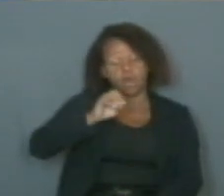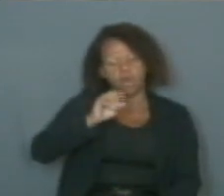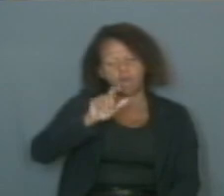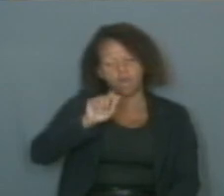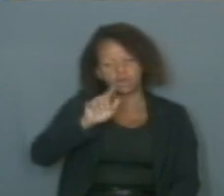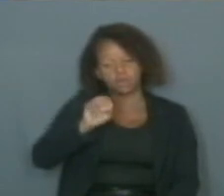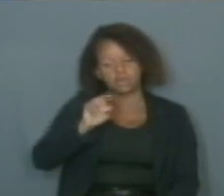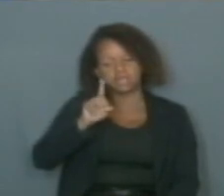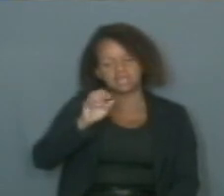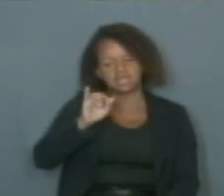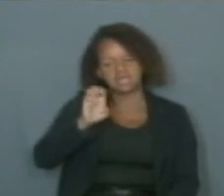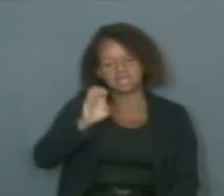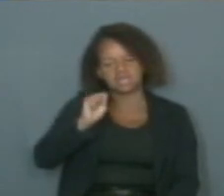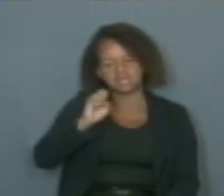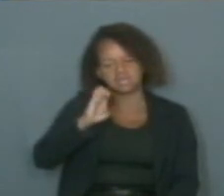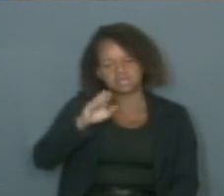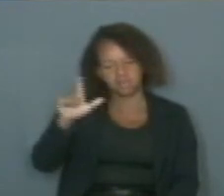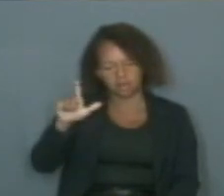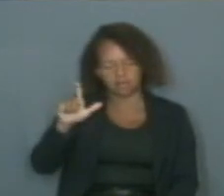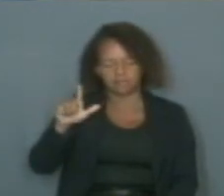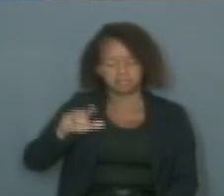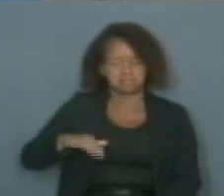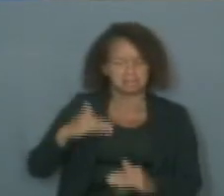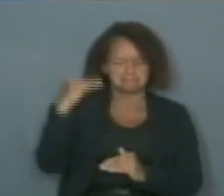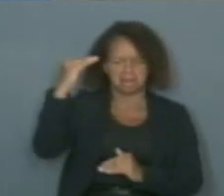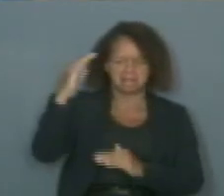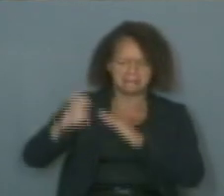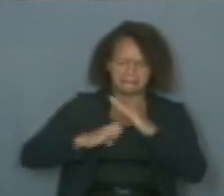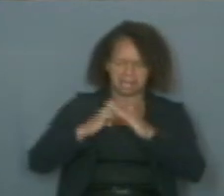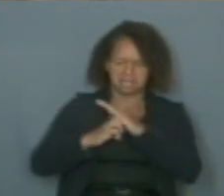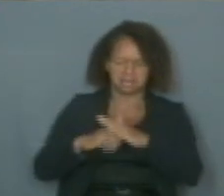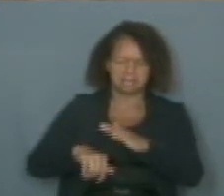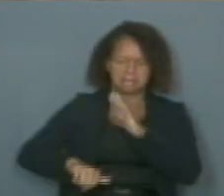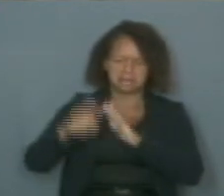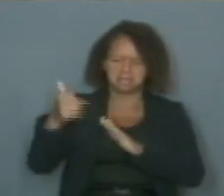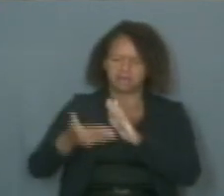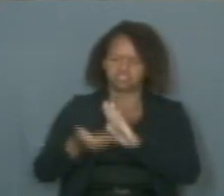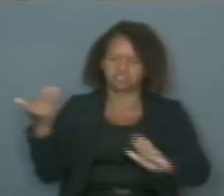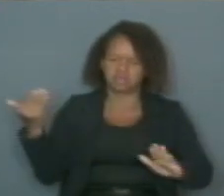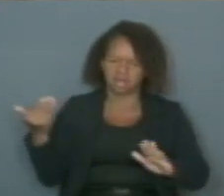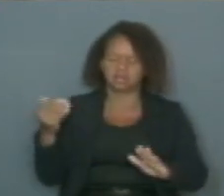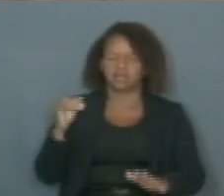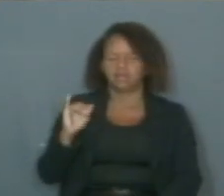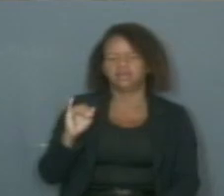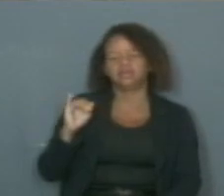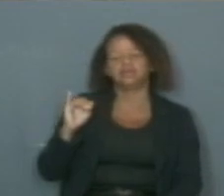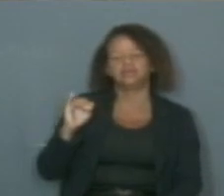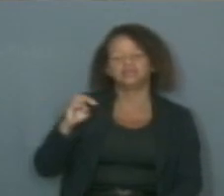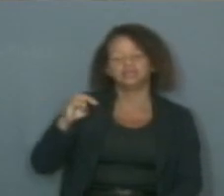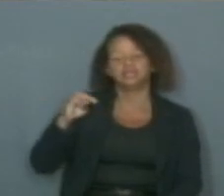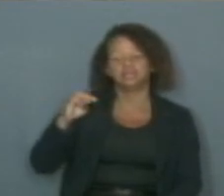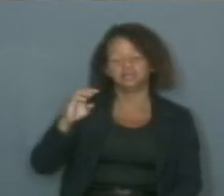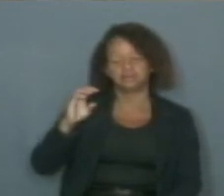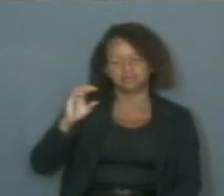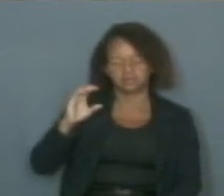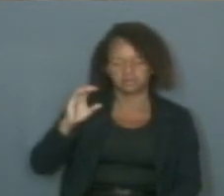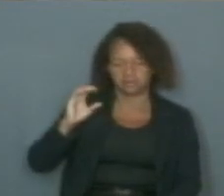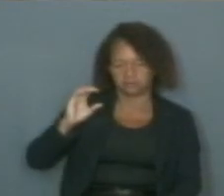elas teve primeiro que a gente essa isenção de ICMS da alíquota do óleo